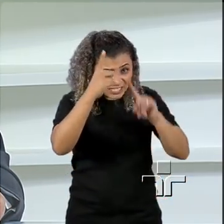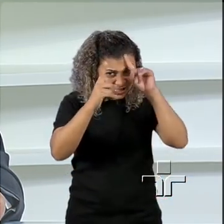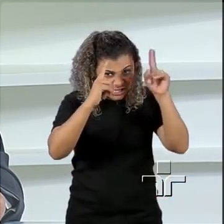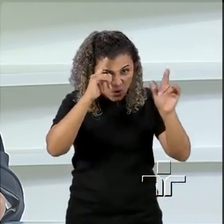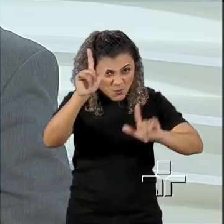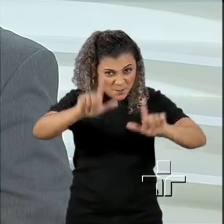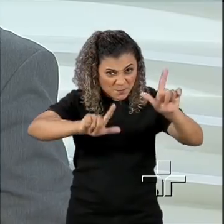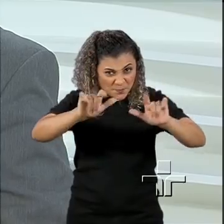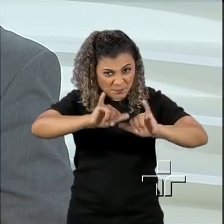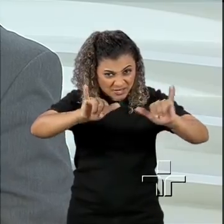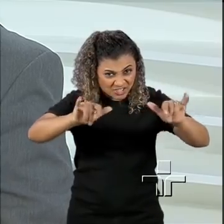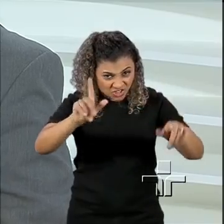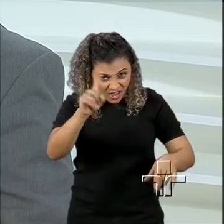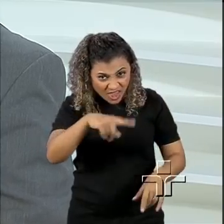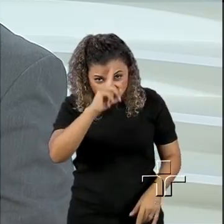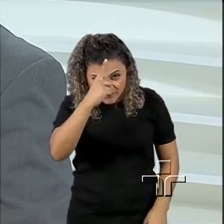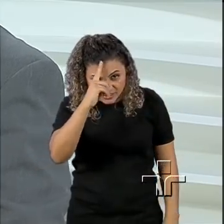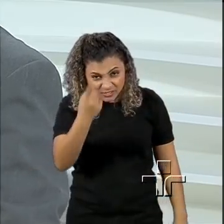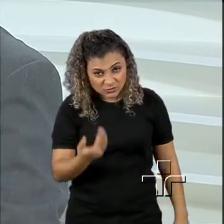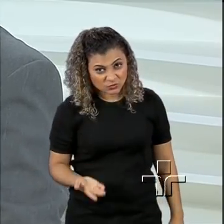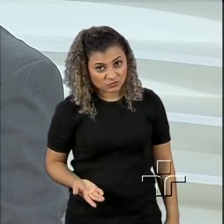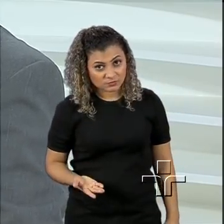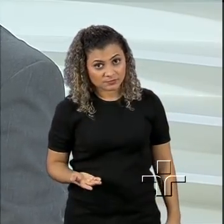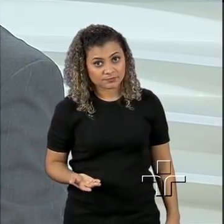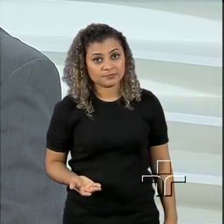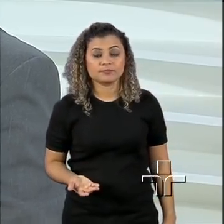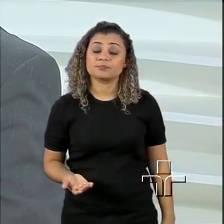mídia? Ô, Ricardo, se você observar,